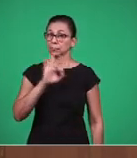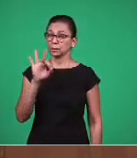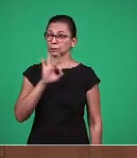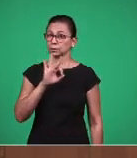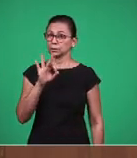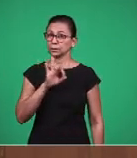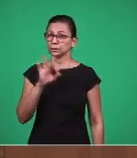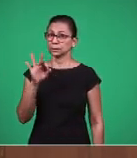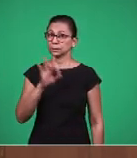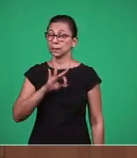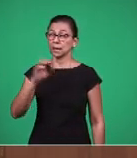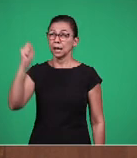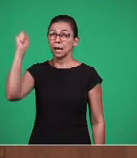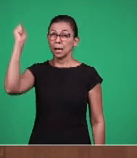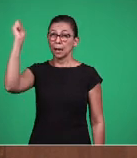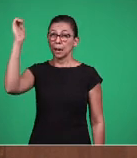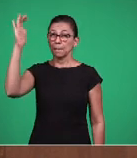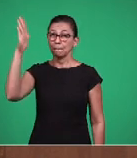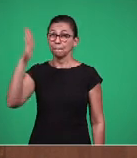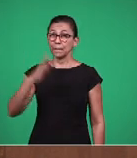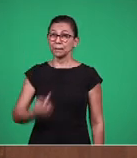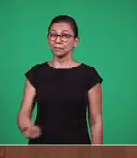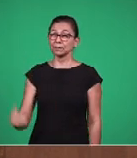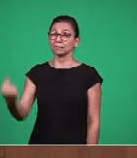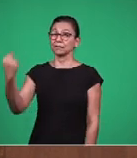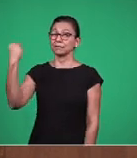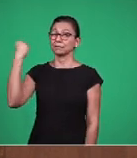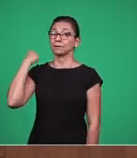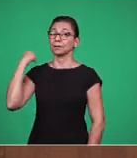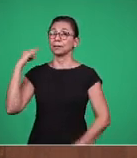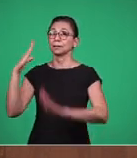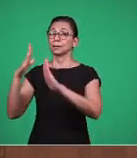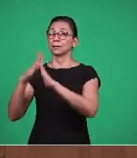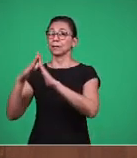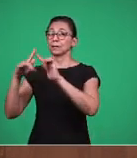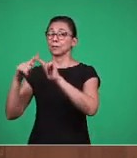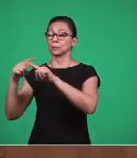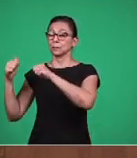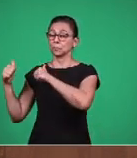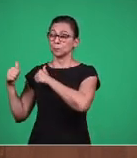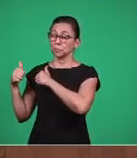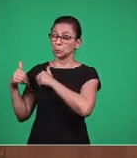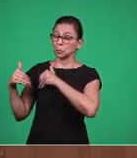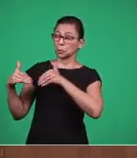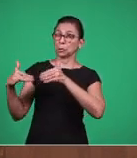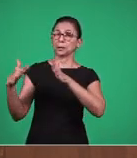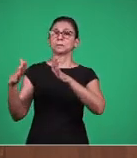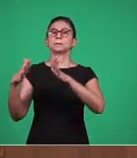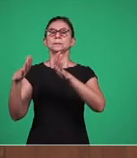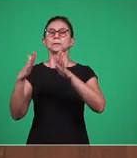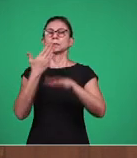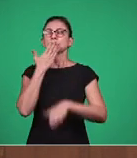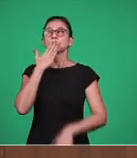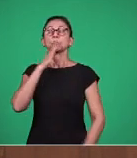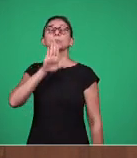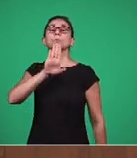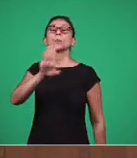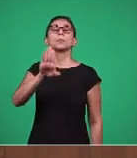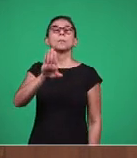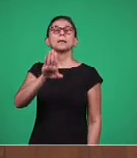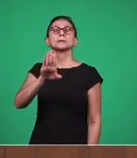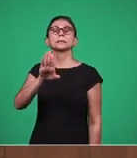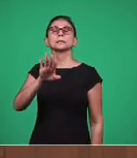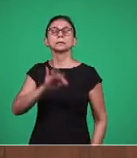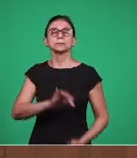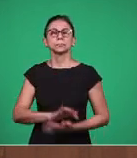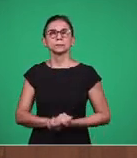prometida desde a primeira igreja, no período, logo, início da igreja, a igreja de Éfeso. Qual